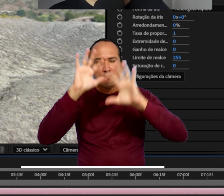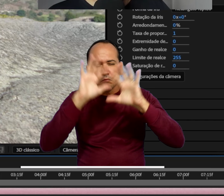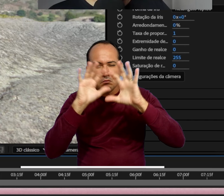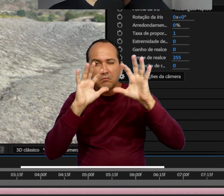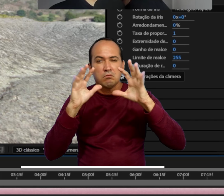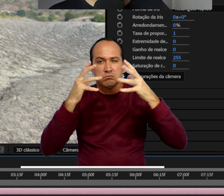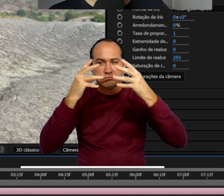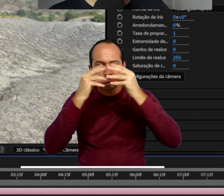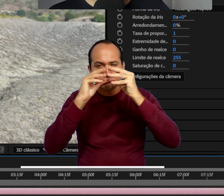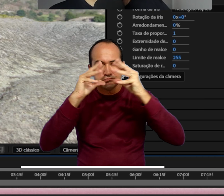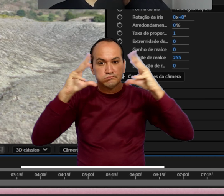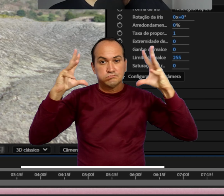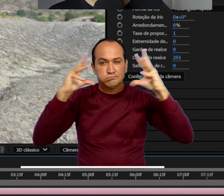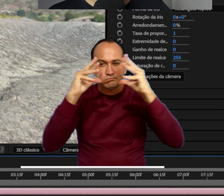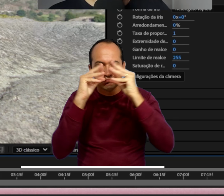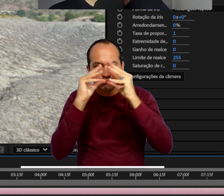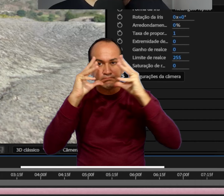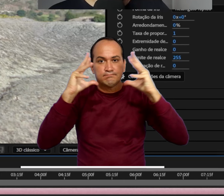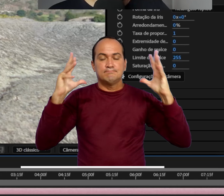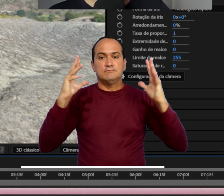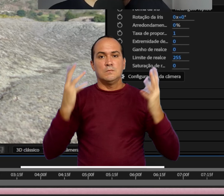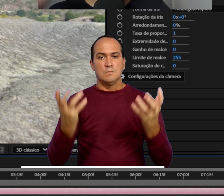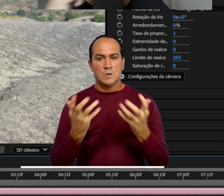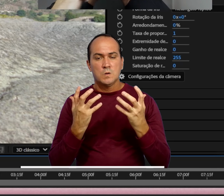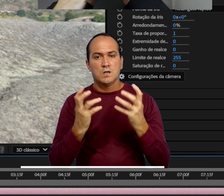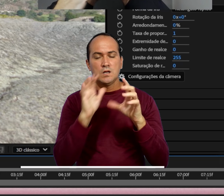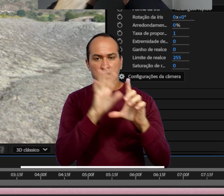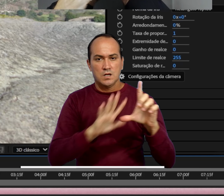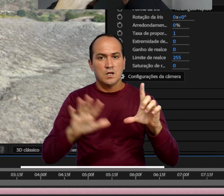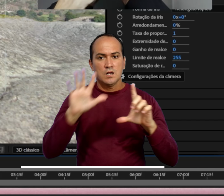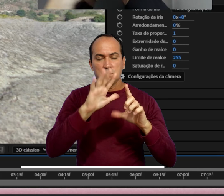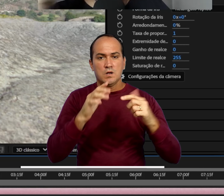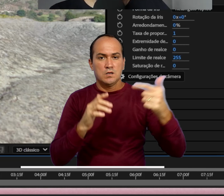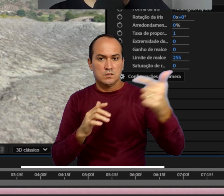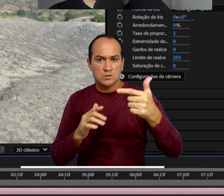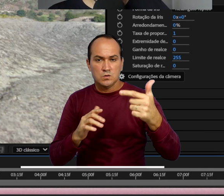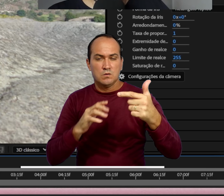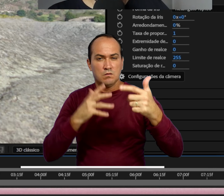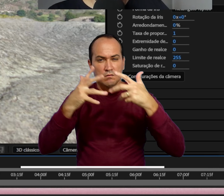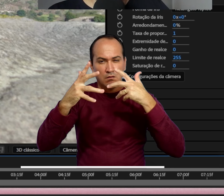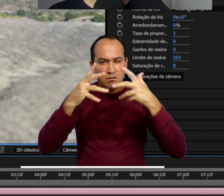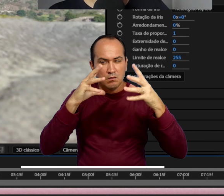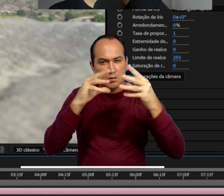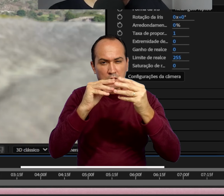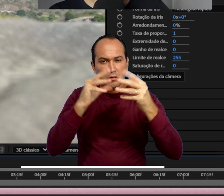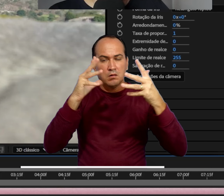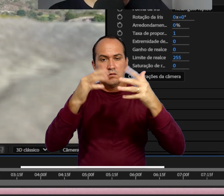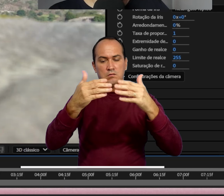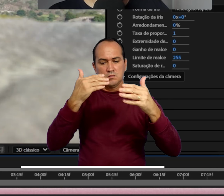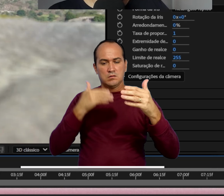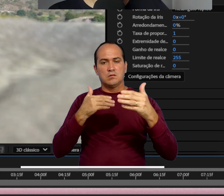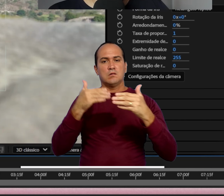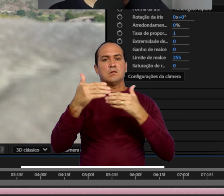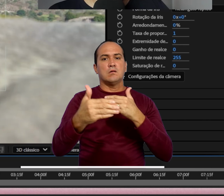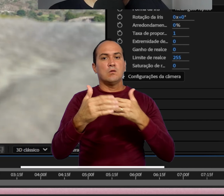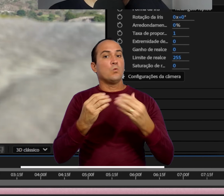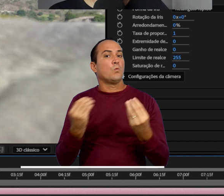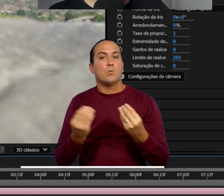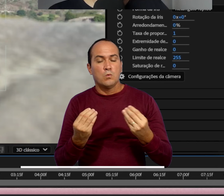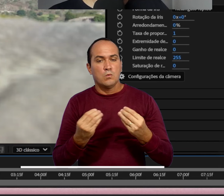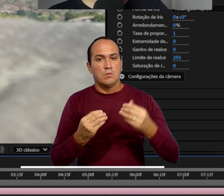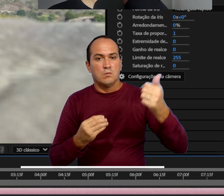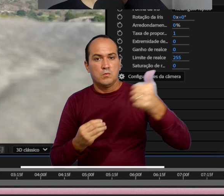desfoque, certo? E assim eu conseguiria ajustar para definir, por exemplo, se eu quero que a minha imagem de segundo plano ela fique mais desfocada, ou a imagem de primeiro plano,